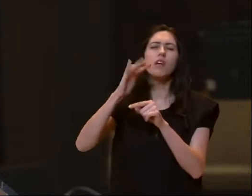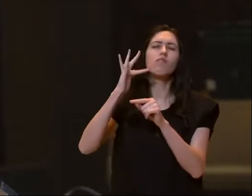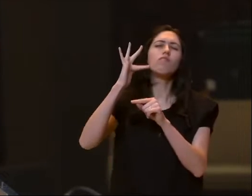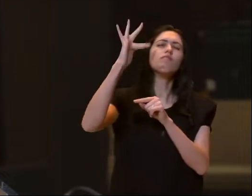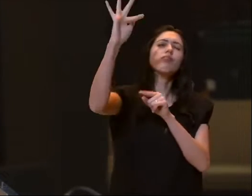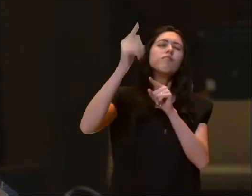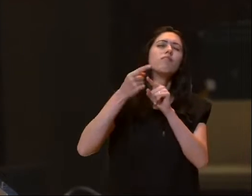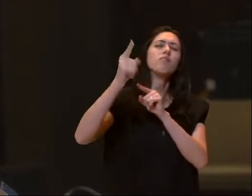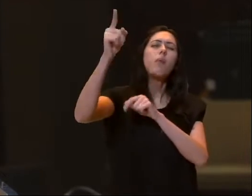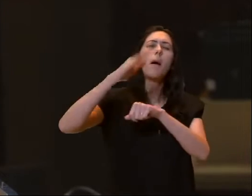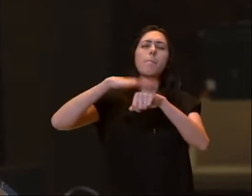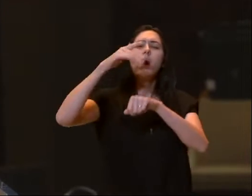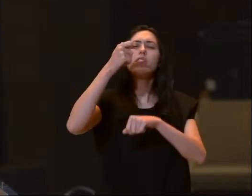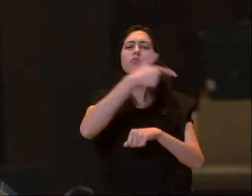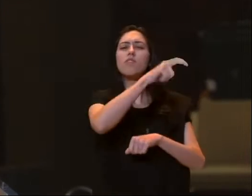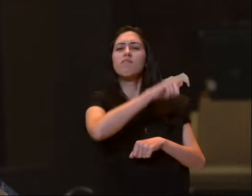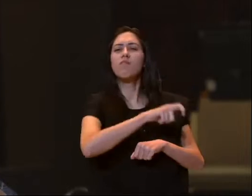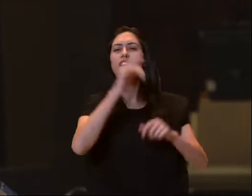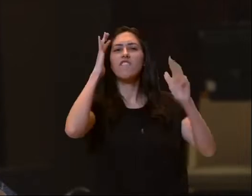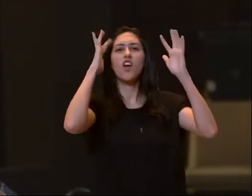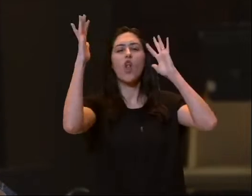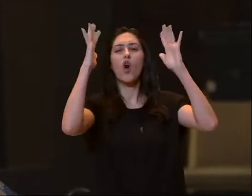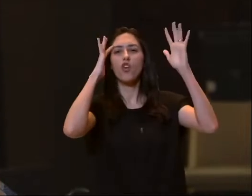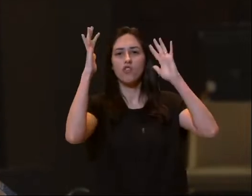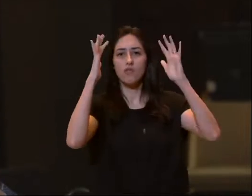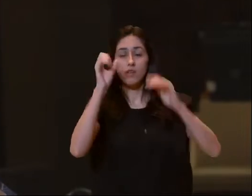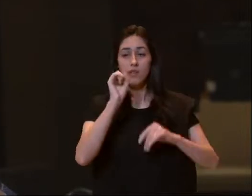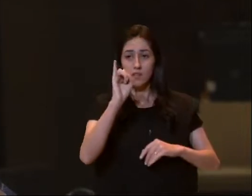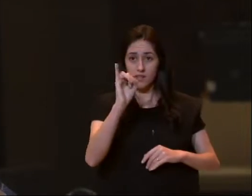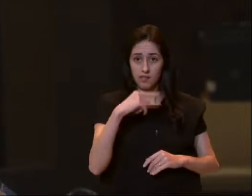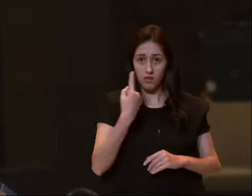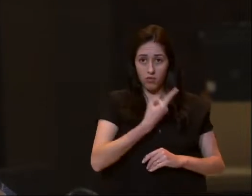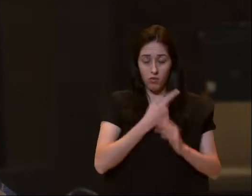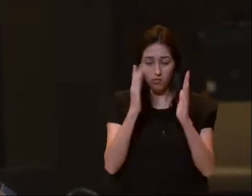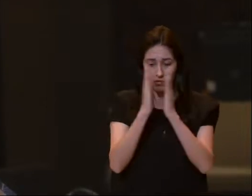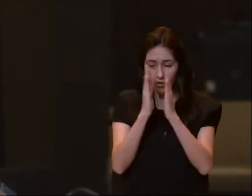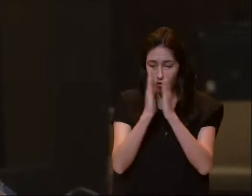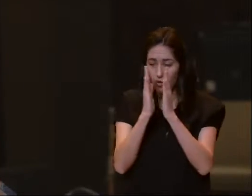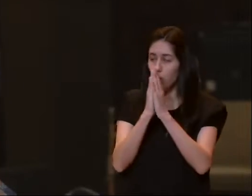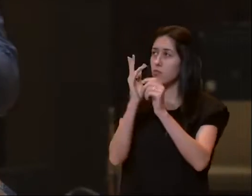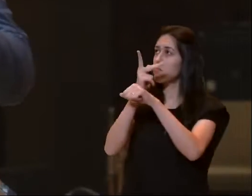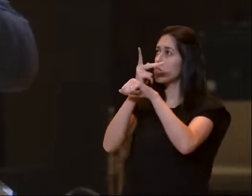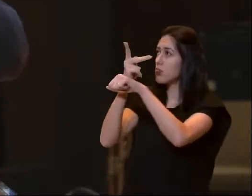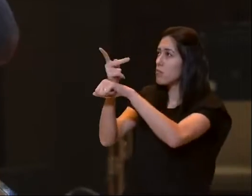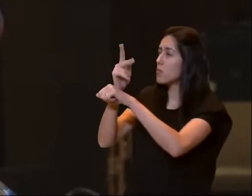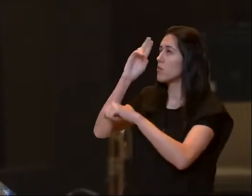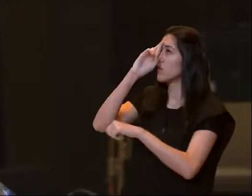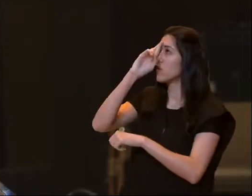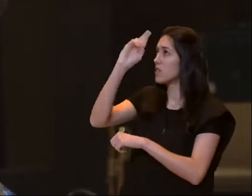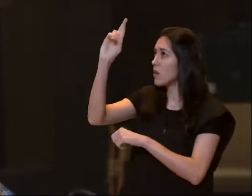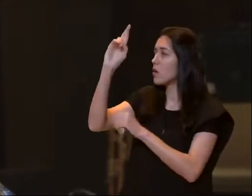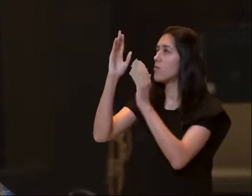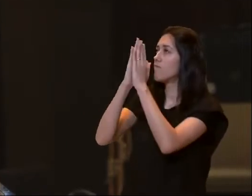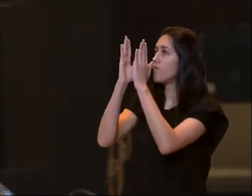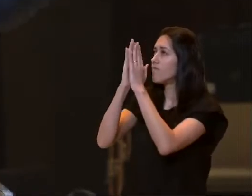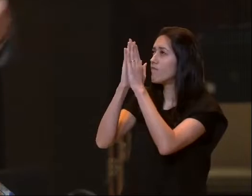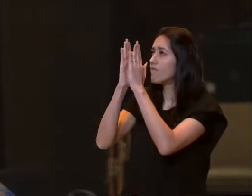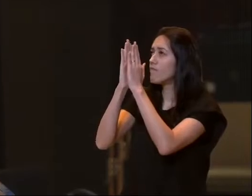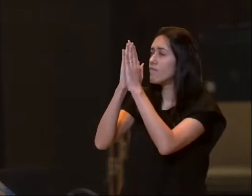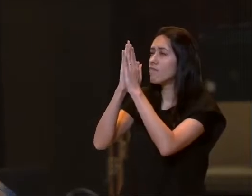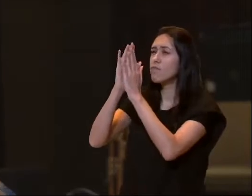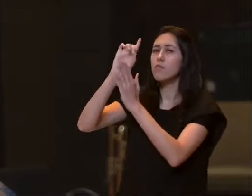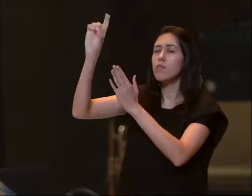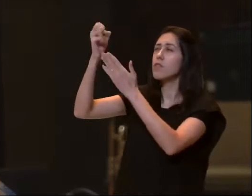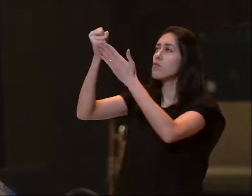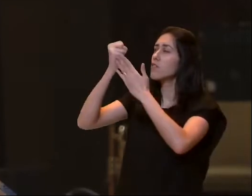pés. Quando estamos orando, quando estamos na presença, quando estamos falando com o Senhor, Deus amplia a